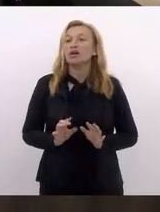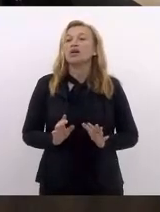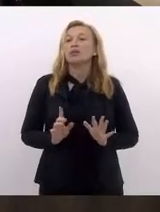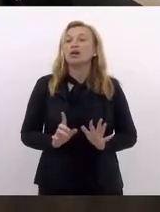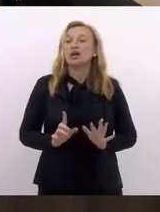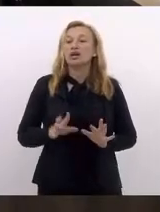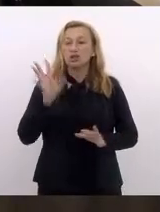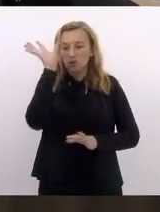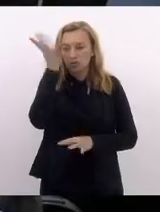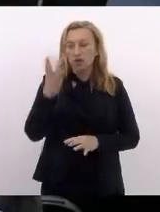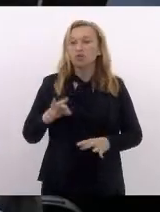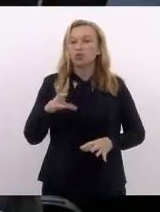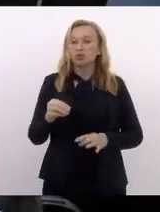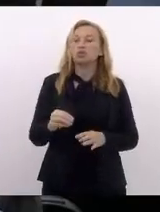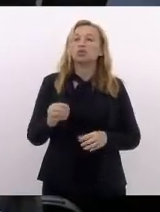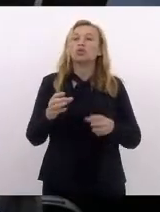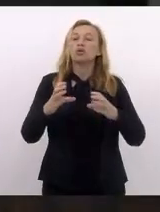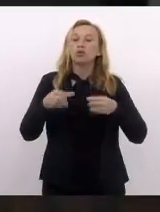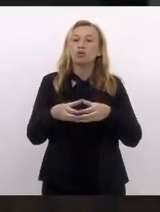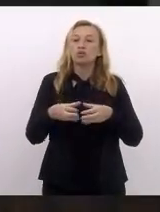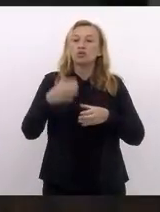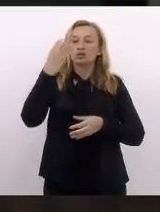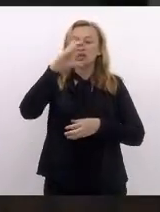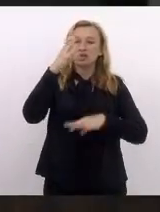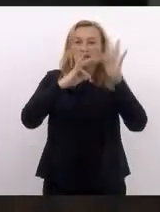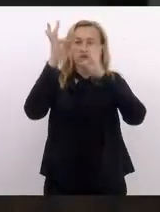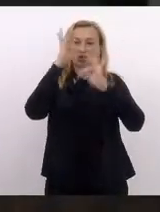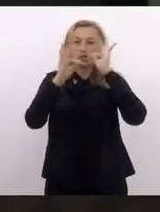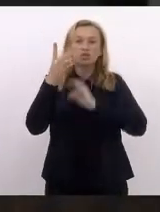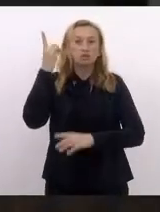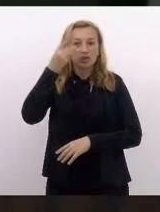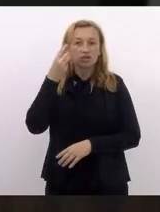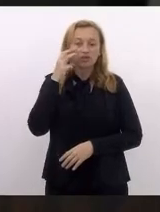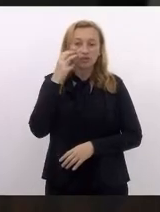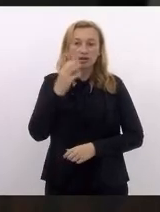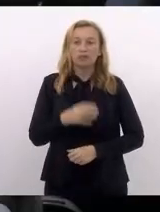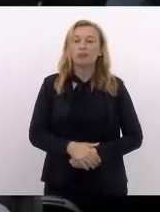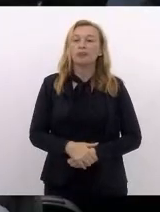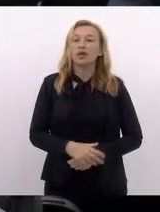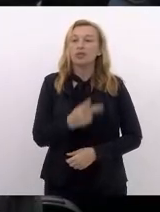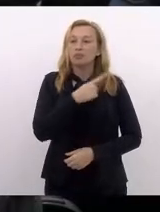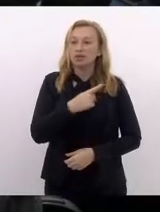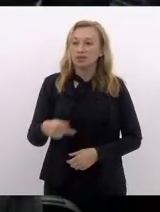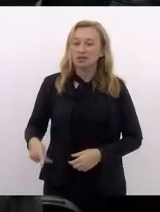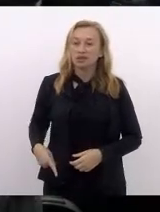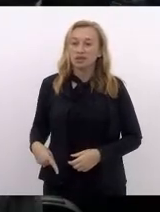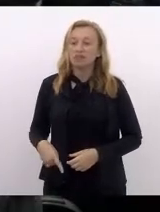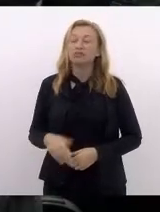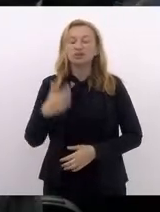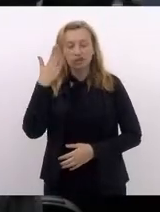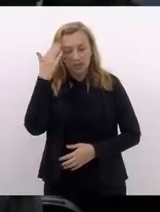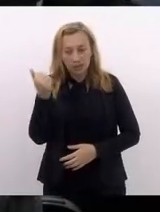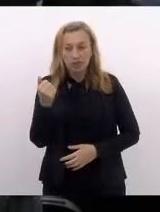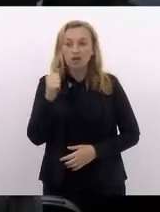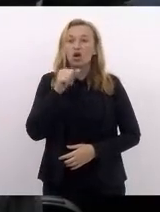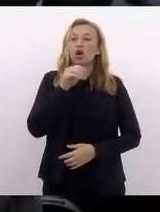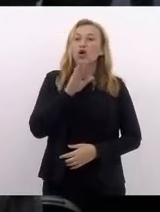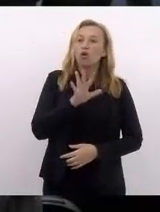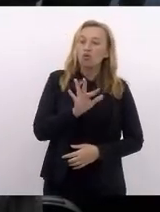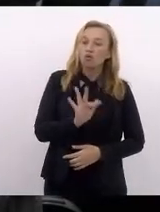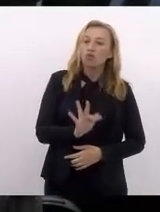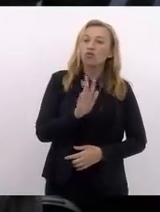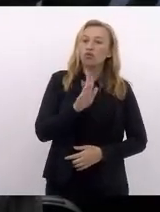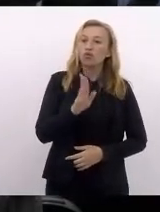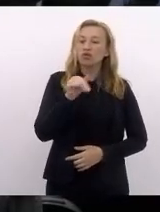e as progressões pela comissão de ciência que você Deputado waldeck Carneiro Presidente como sabemos o fundeb